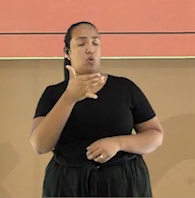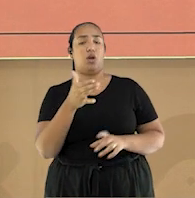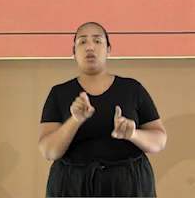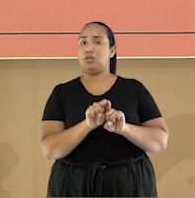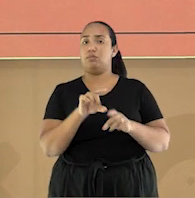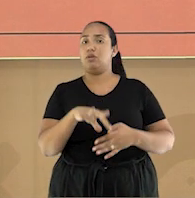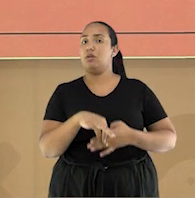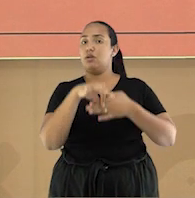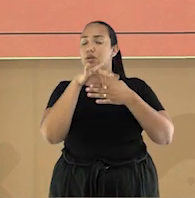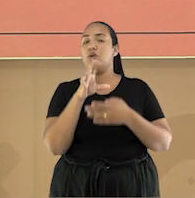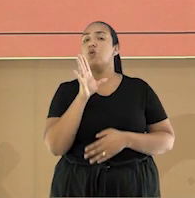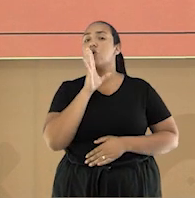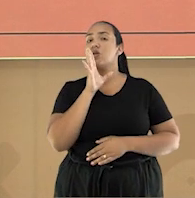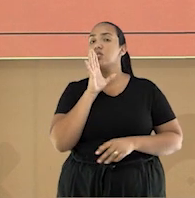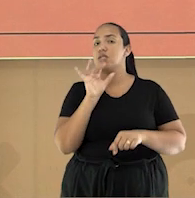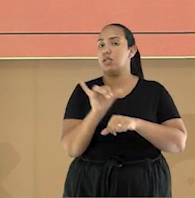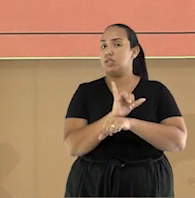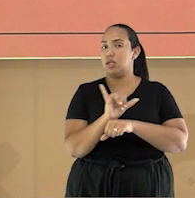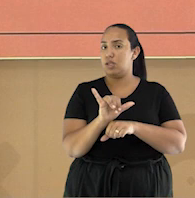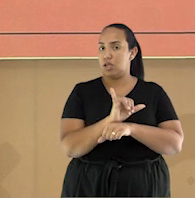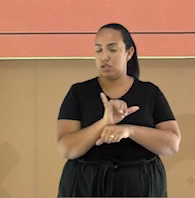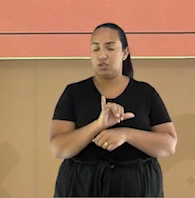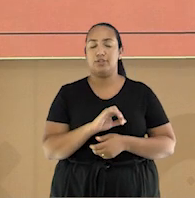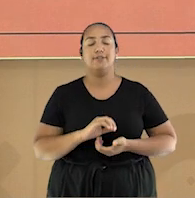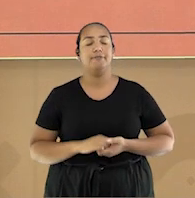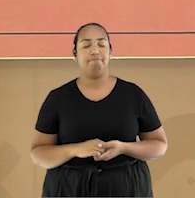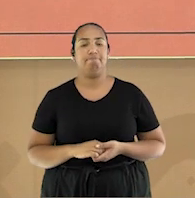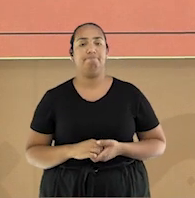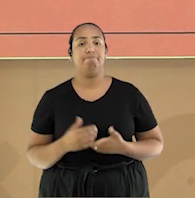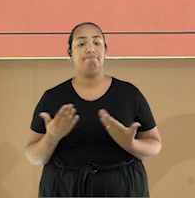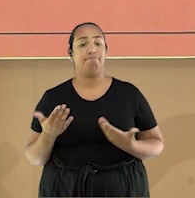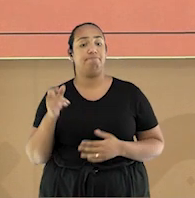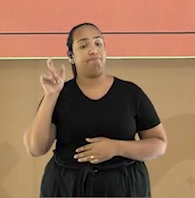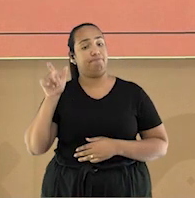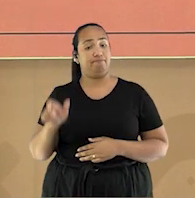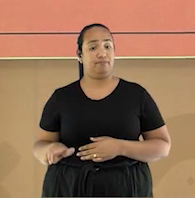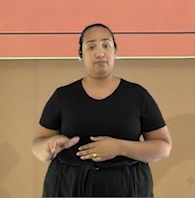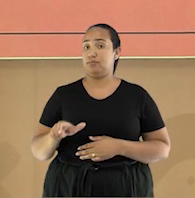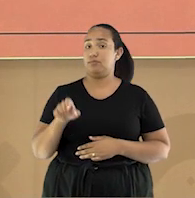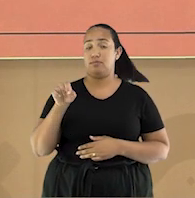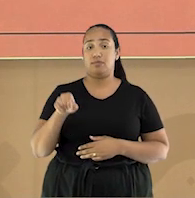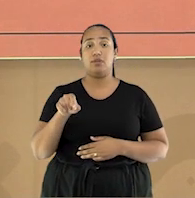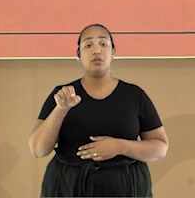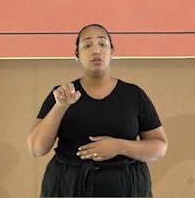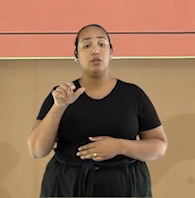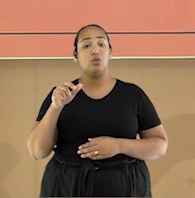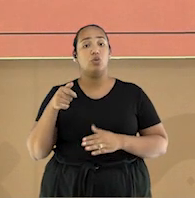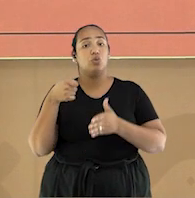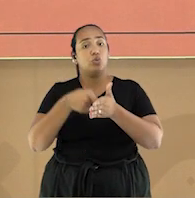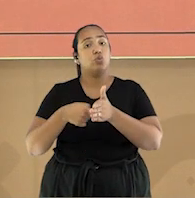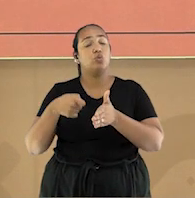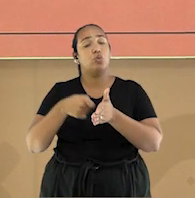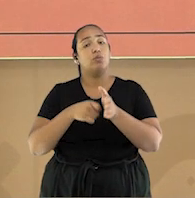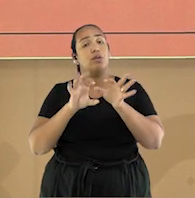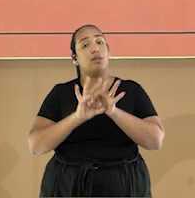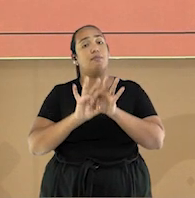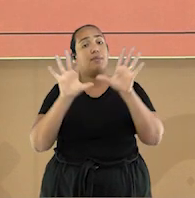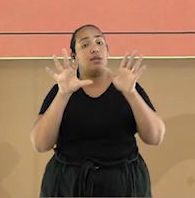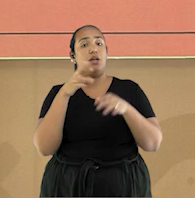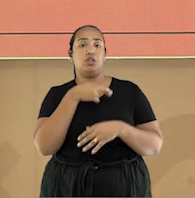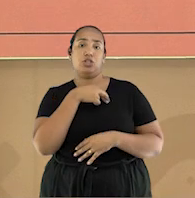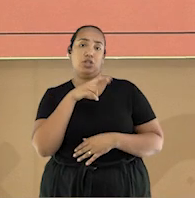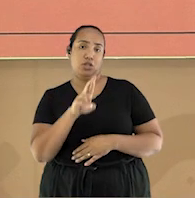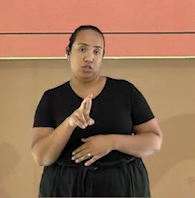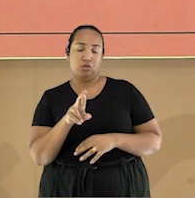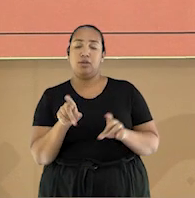e conhecimentos de estratégia militar. Zumbi dos Palmares lutou pela liberdade de culto e religião, bem como